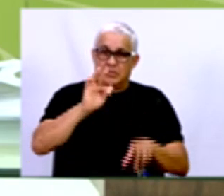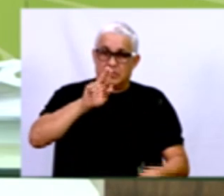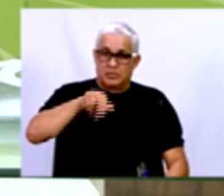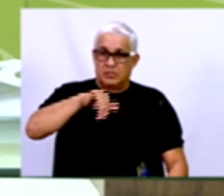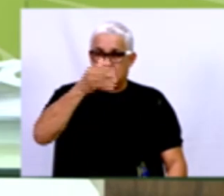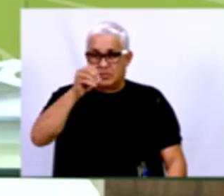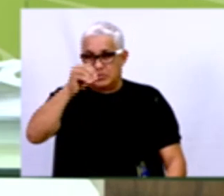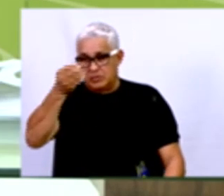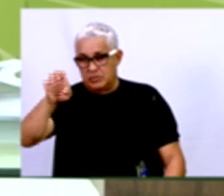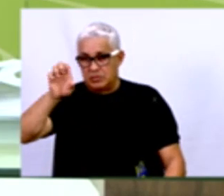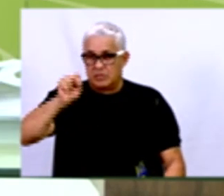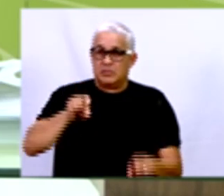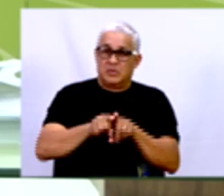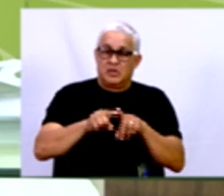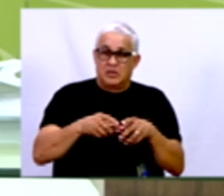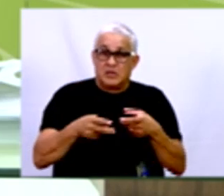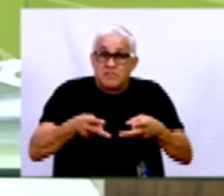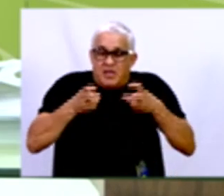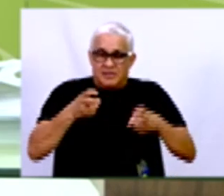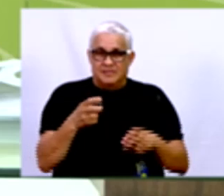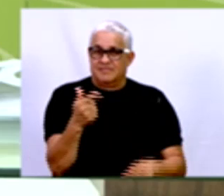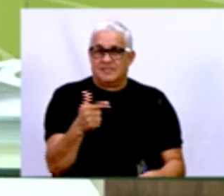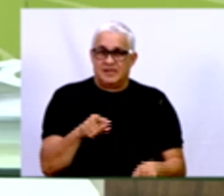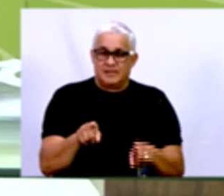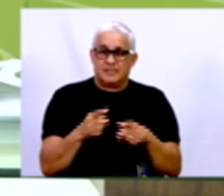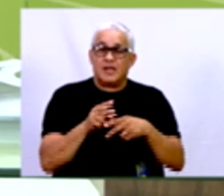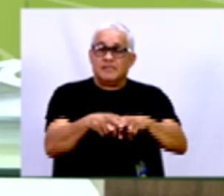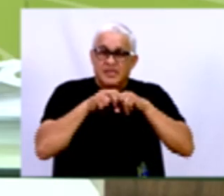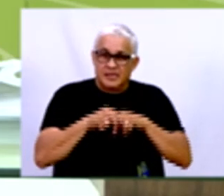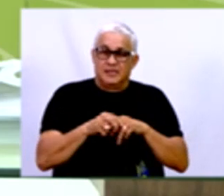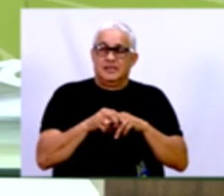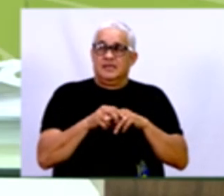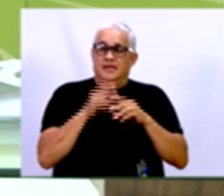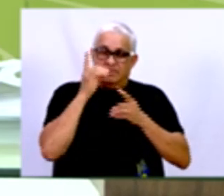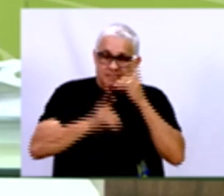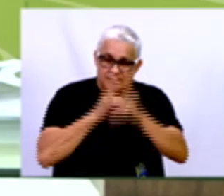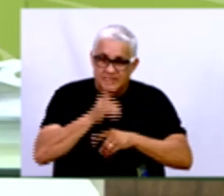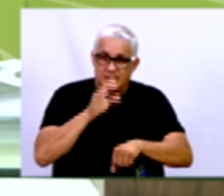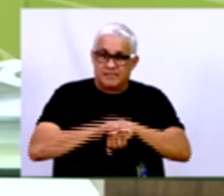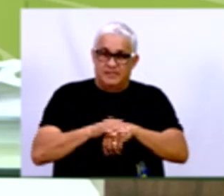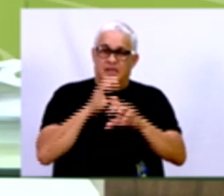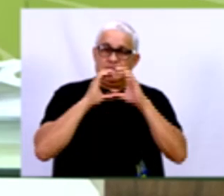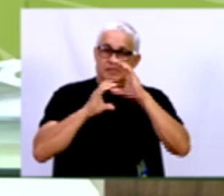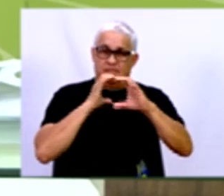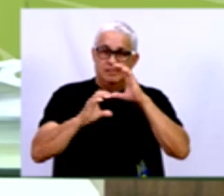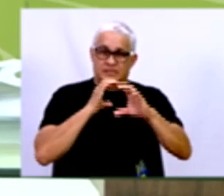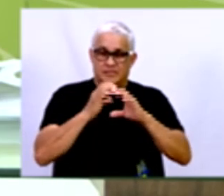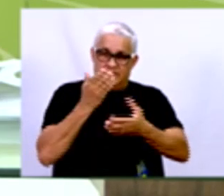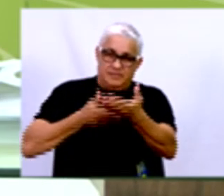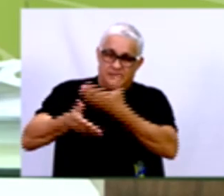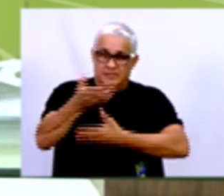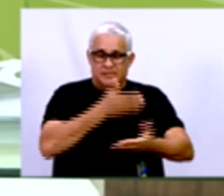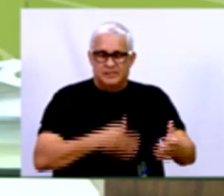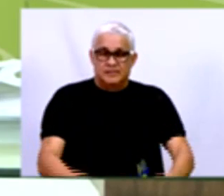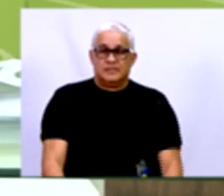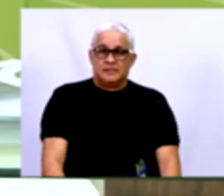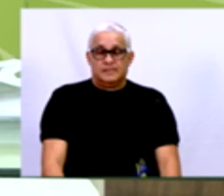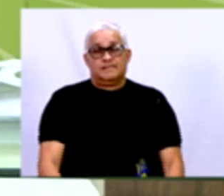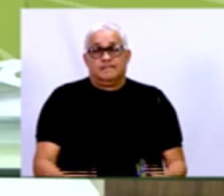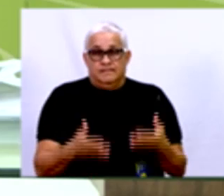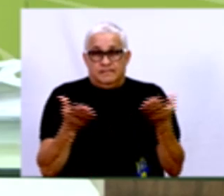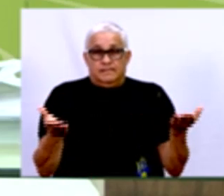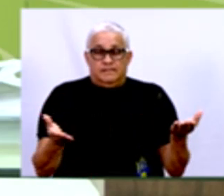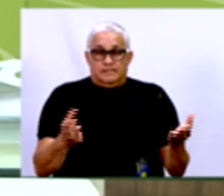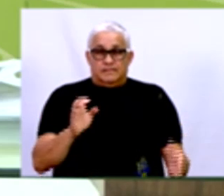né? Tanto é a dinâmica, né, desse ato comunicativo, dessa interação. Então,